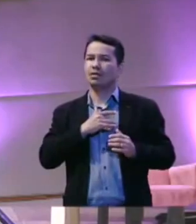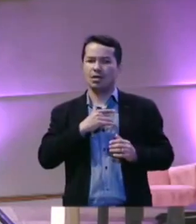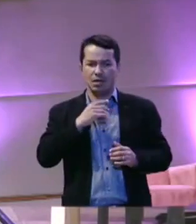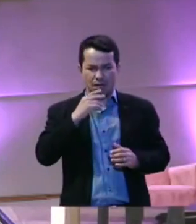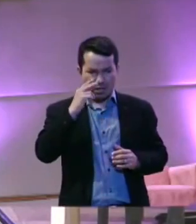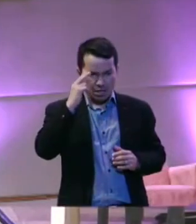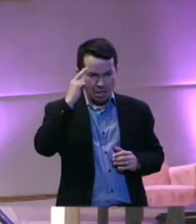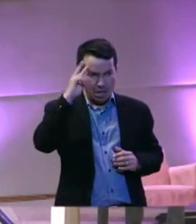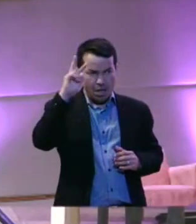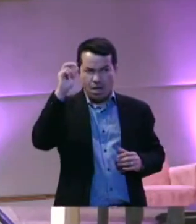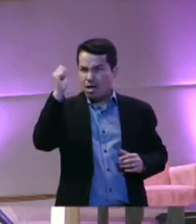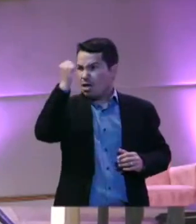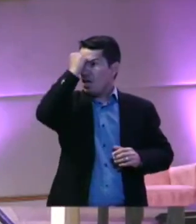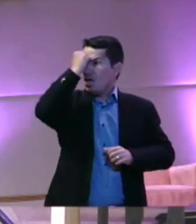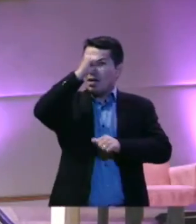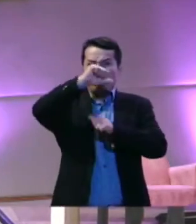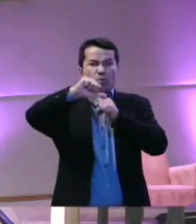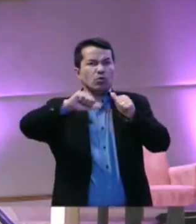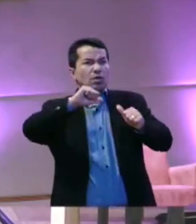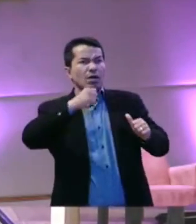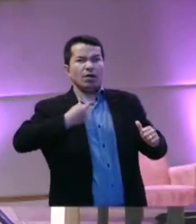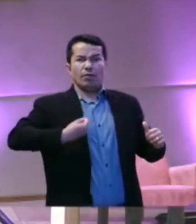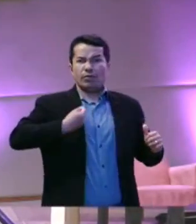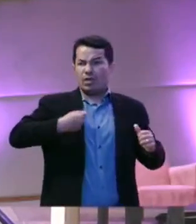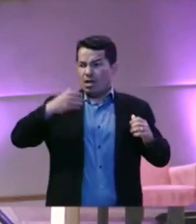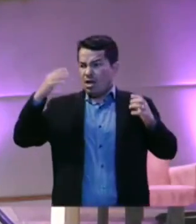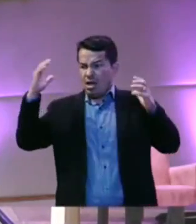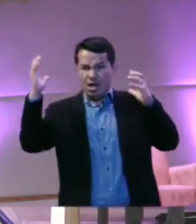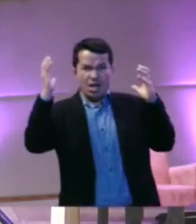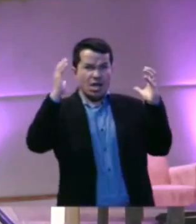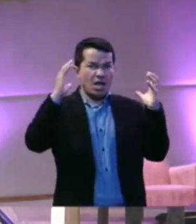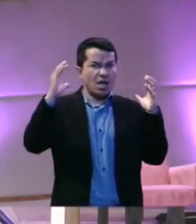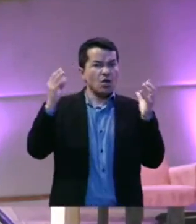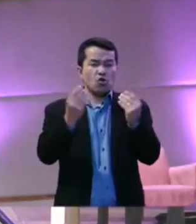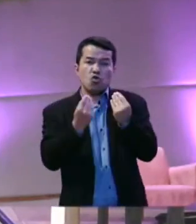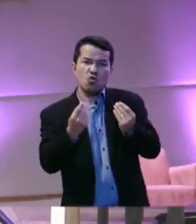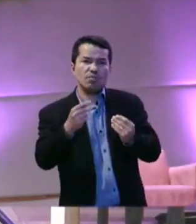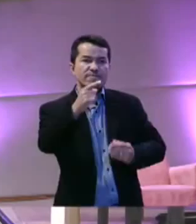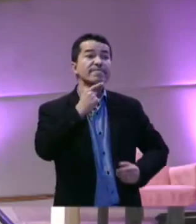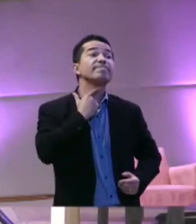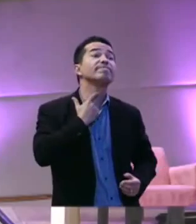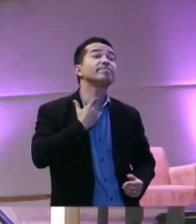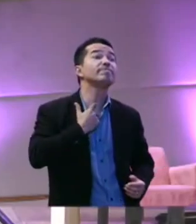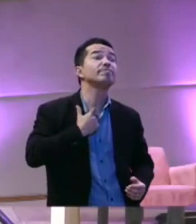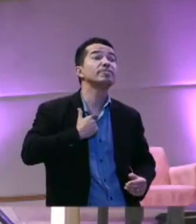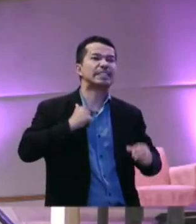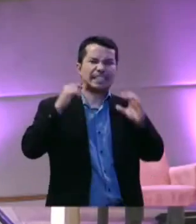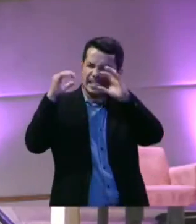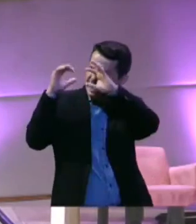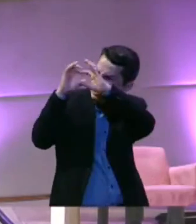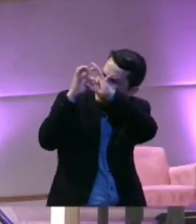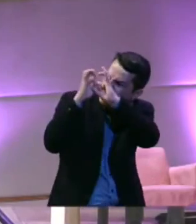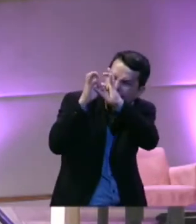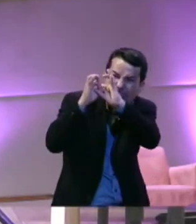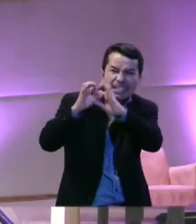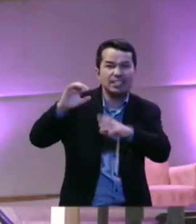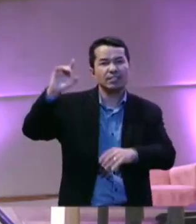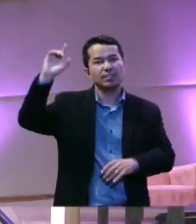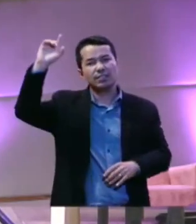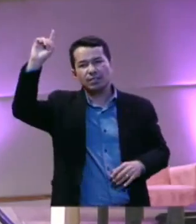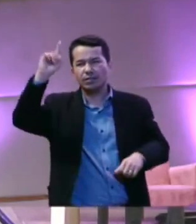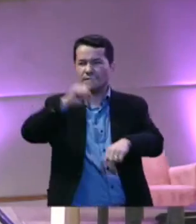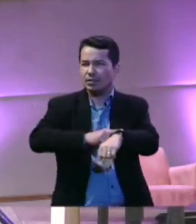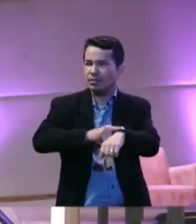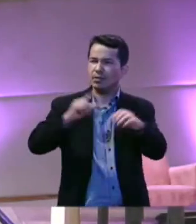Você lembra como você desejava a presença dEle? Como era gostoso passar momento de oração? Como